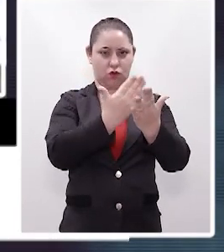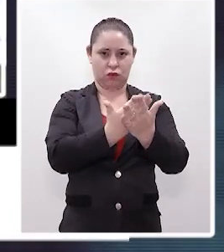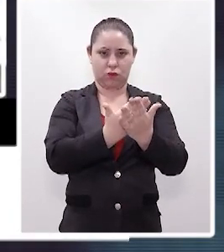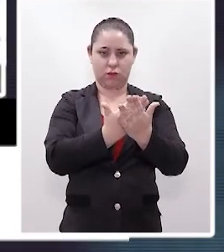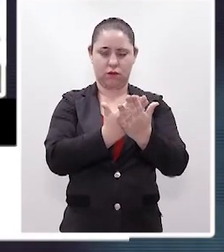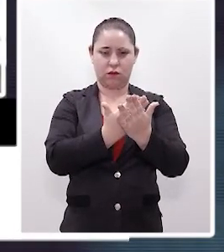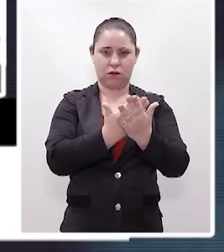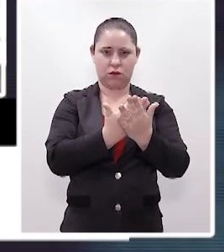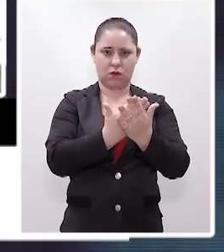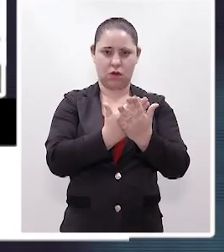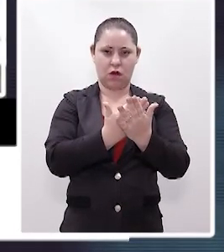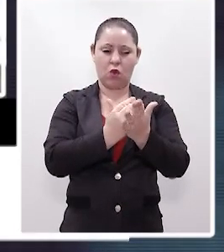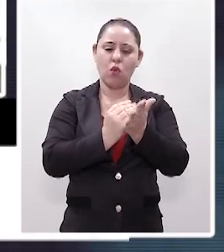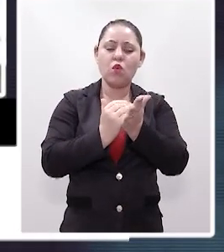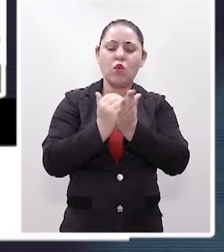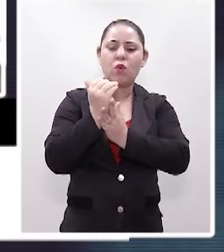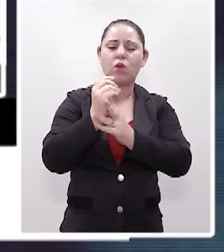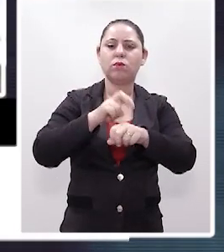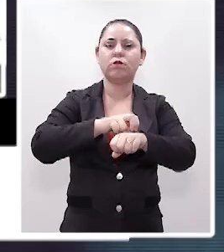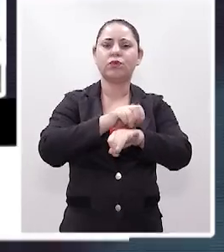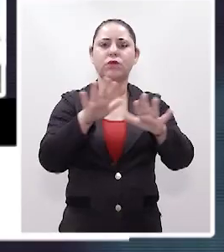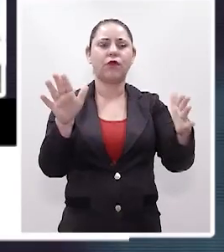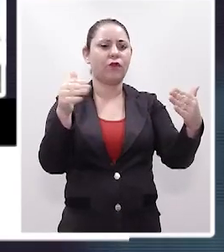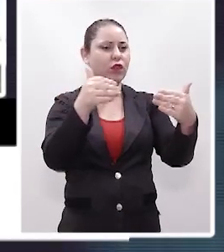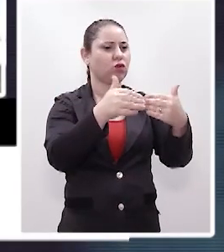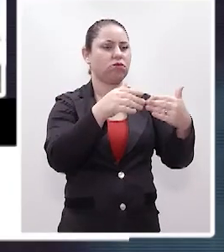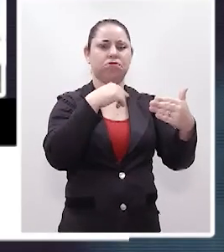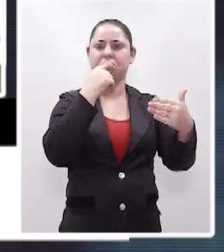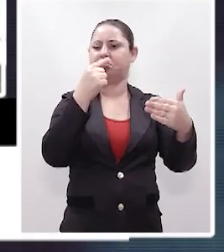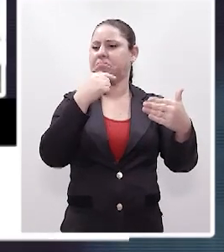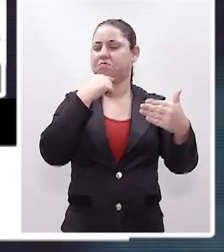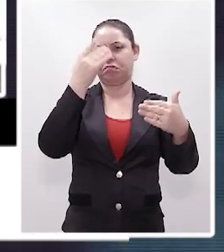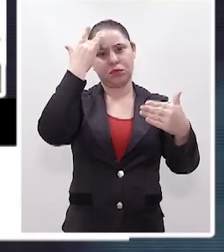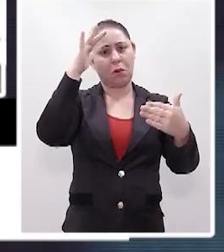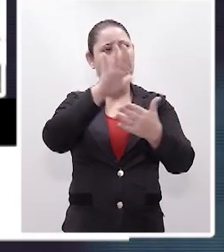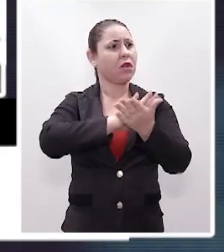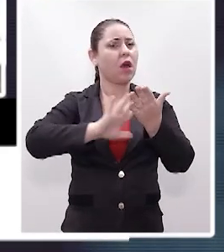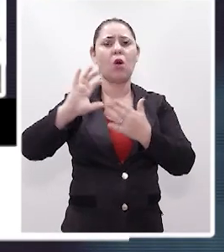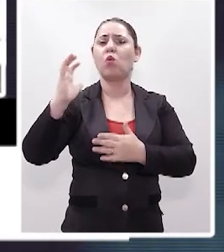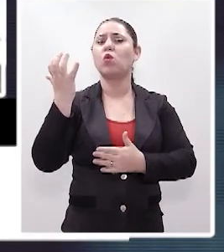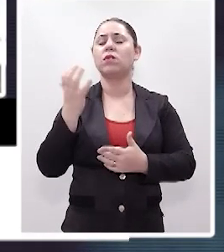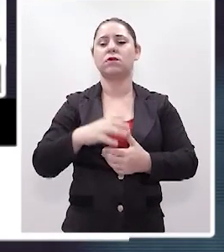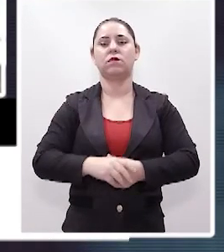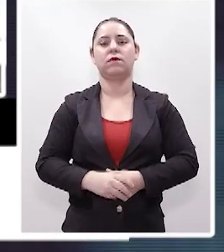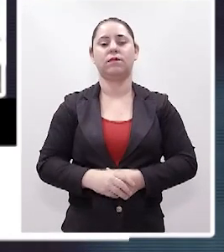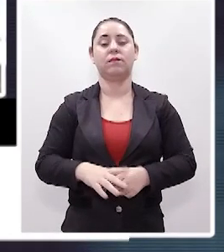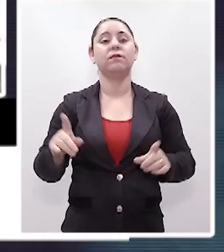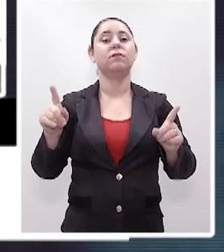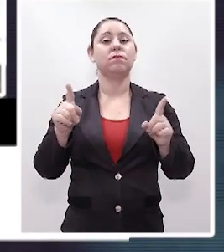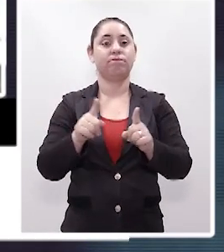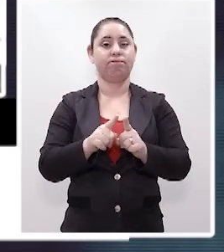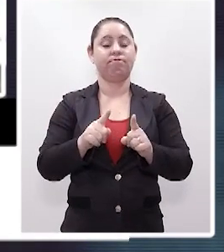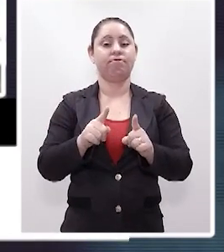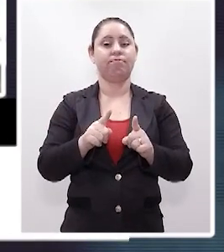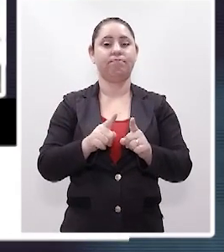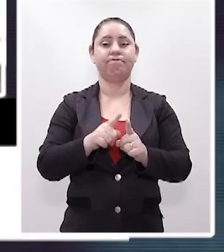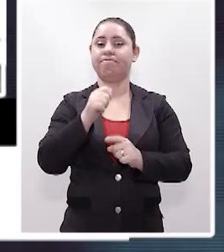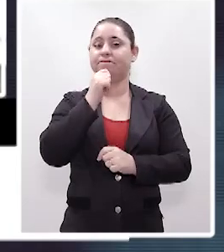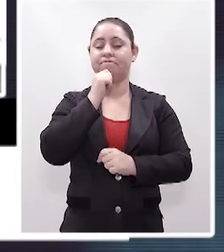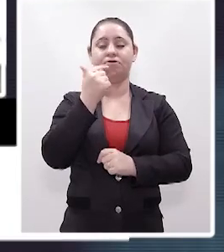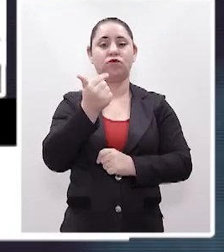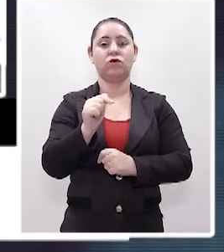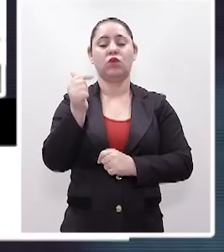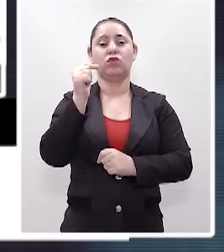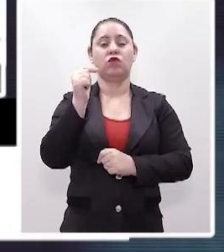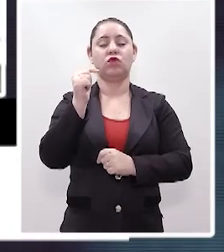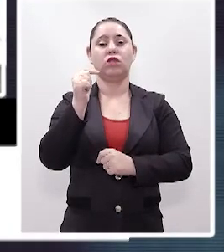acabaram que, assim, era o começo da pandemia, fechou, ninguém sabia muito o que ia acontecer, e também ainda não existiam